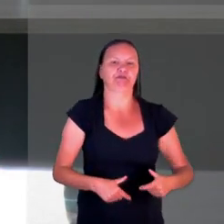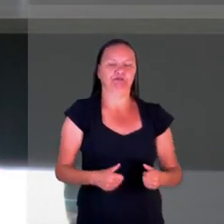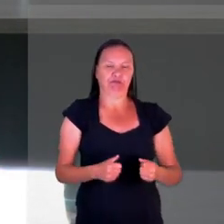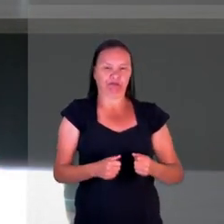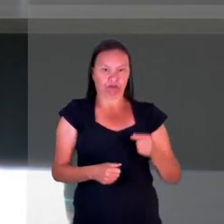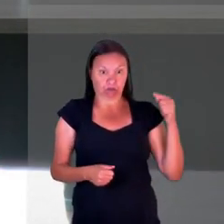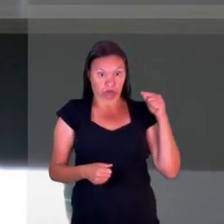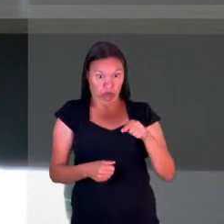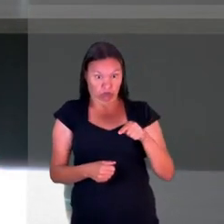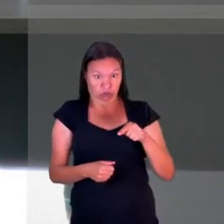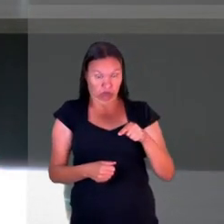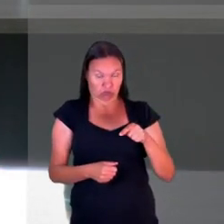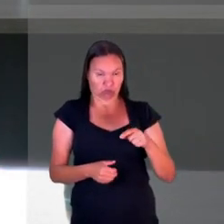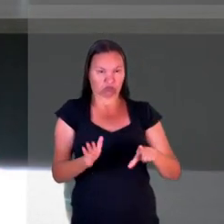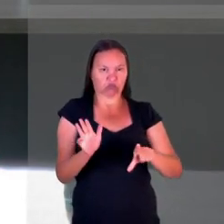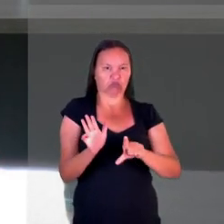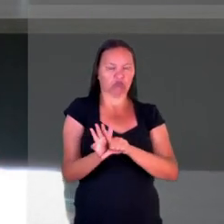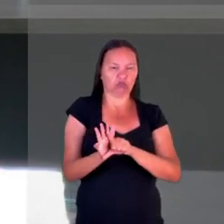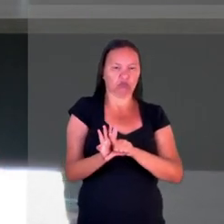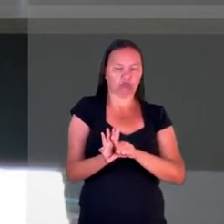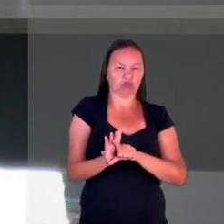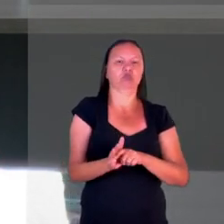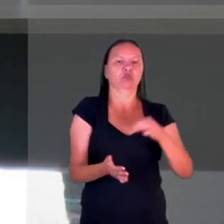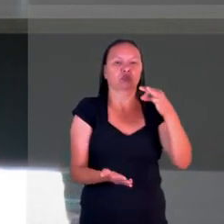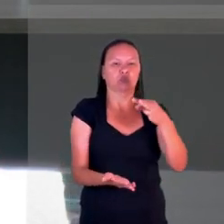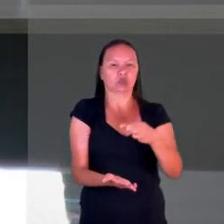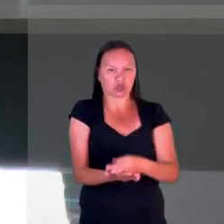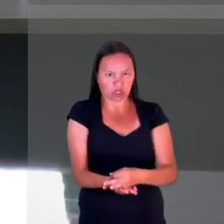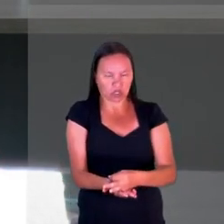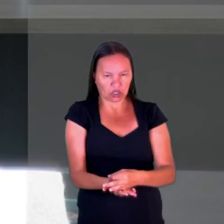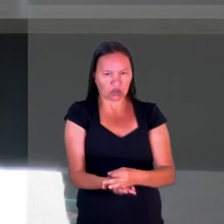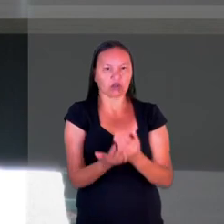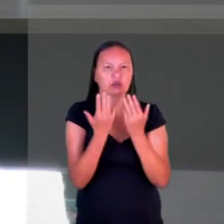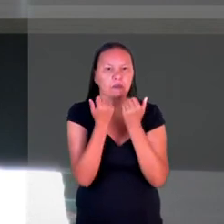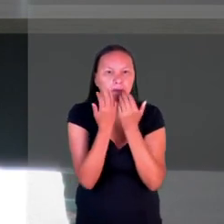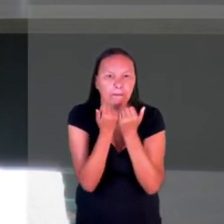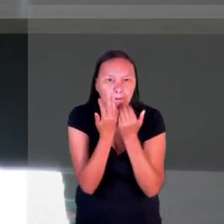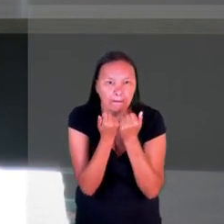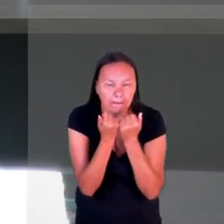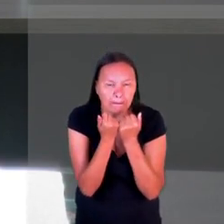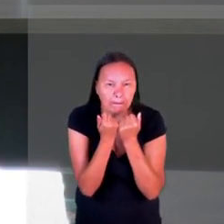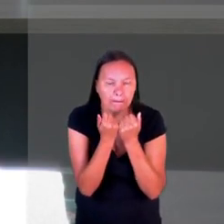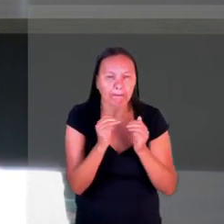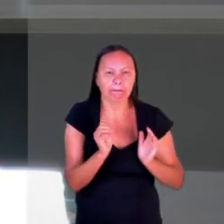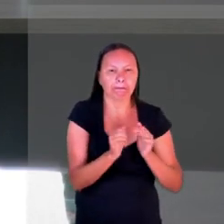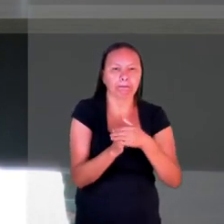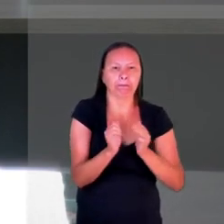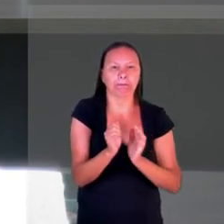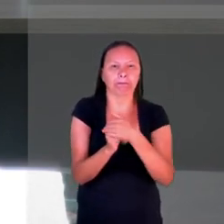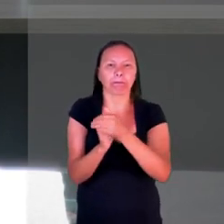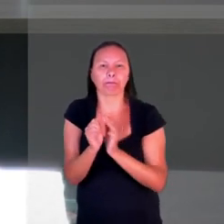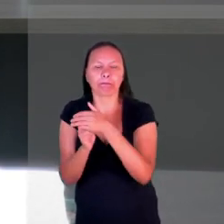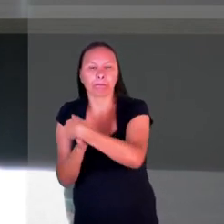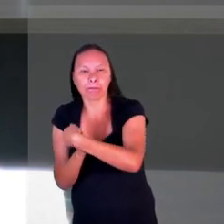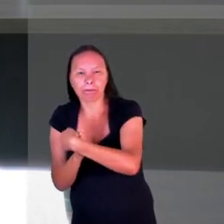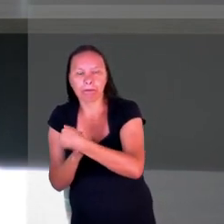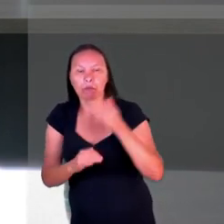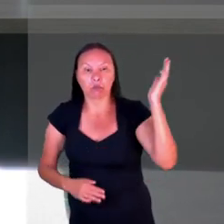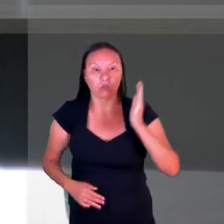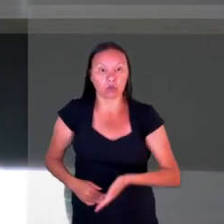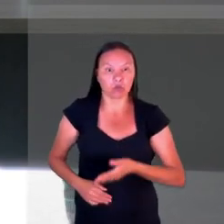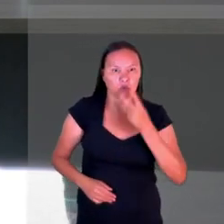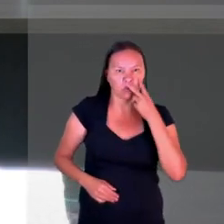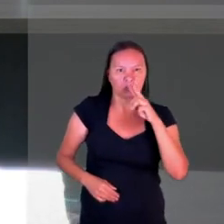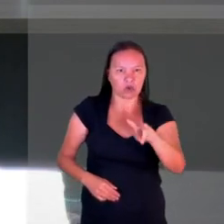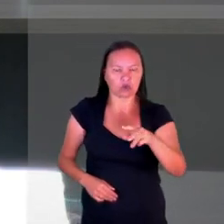ponto de vista do direito regulatório esses alimentos precisam ser regulados hoje o que nós vemos e